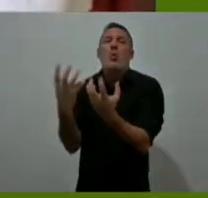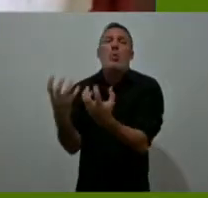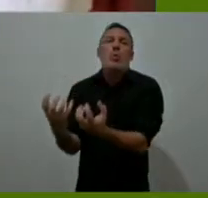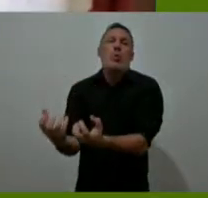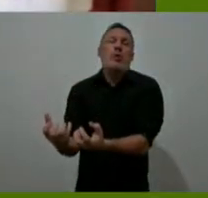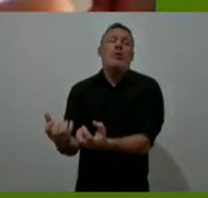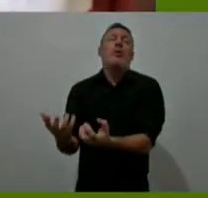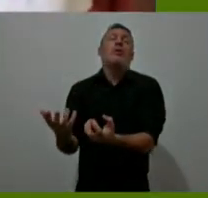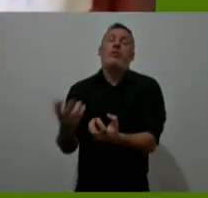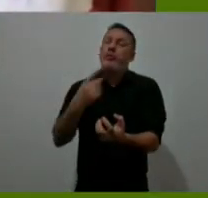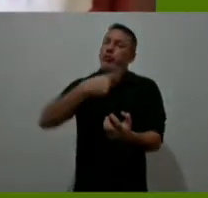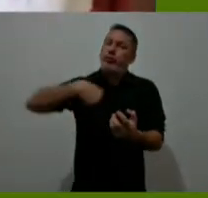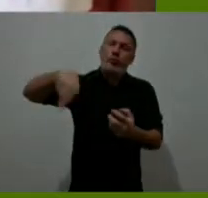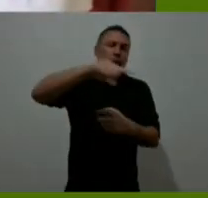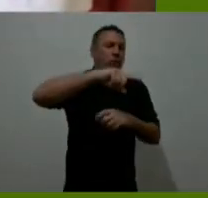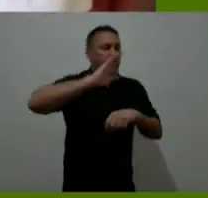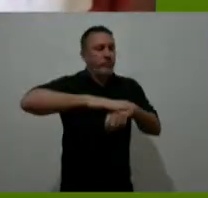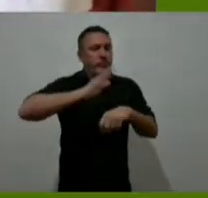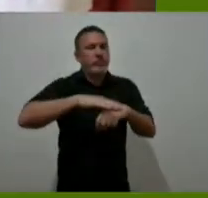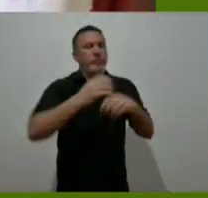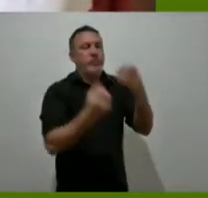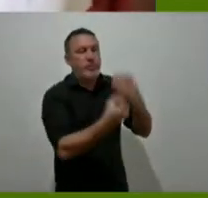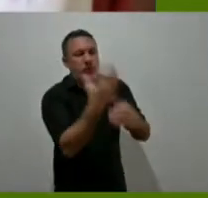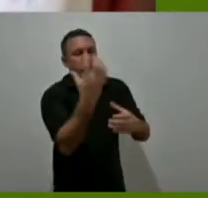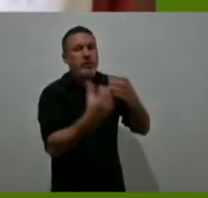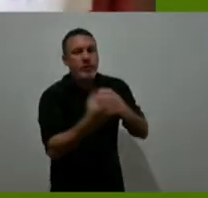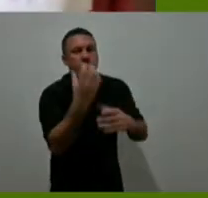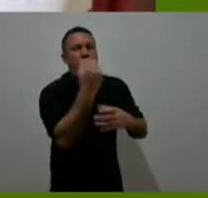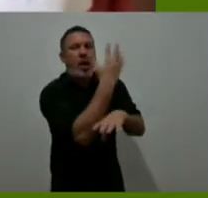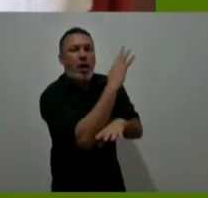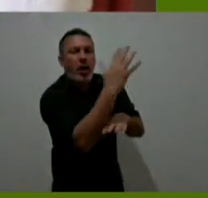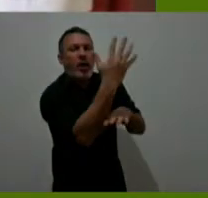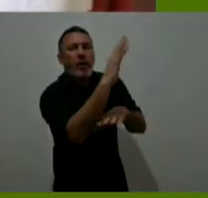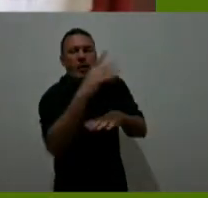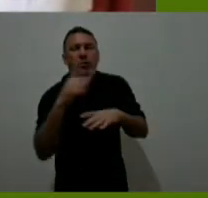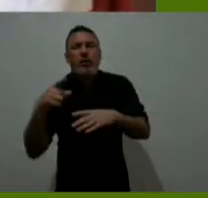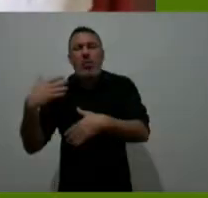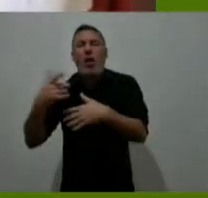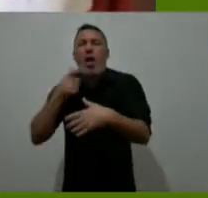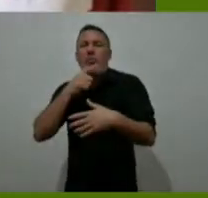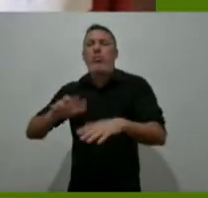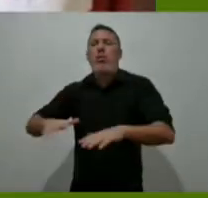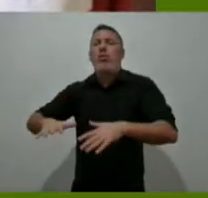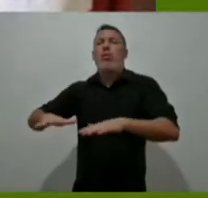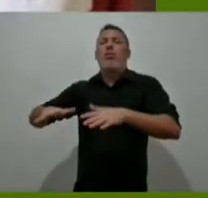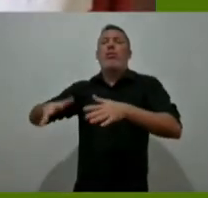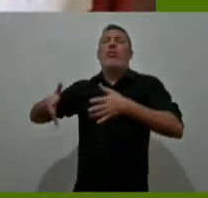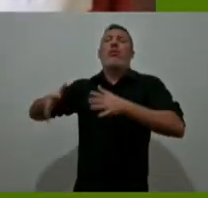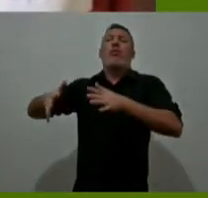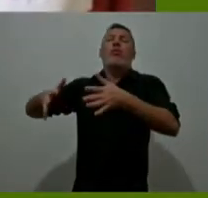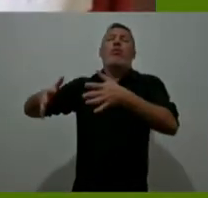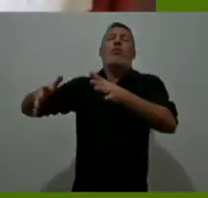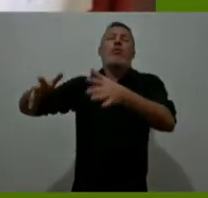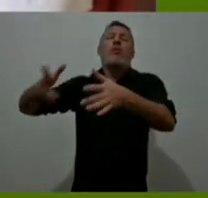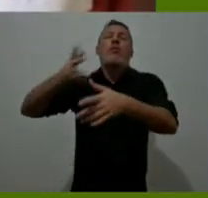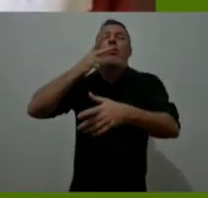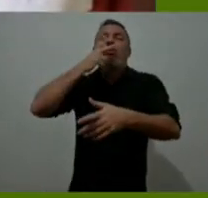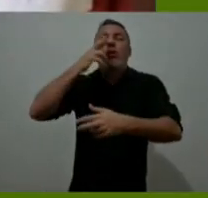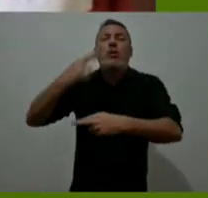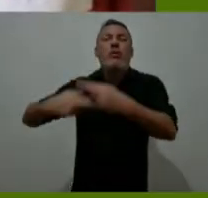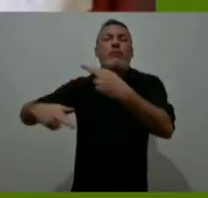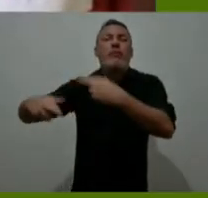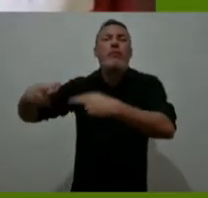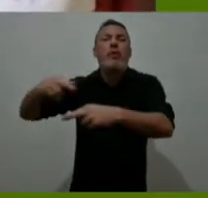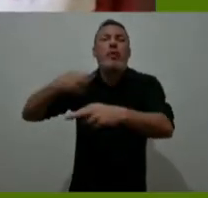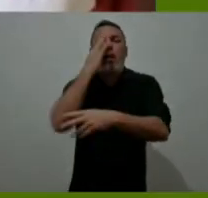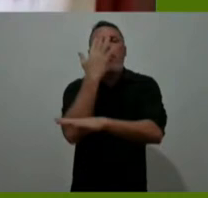que integrarmos ao processo de reconstituição ambiental. Nós vamos ter que